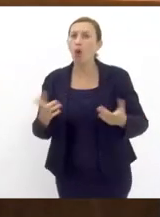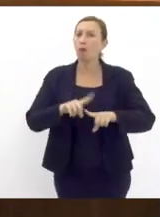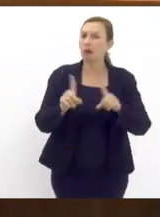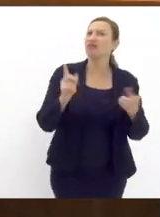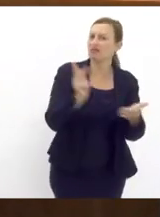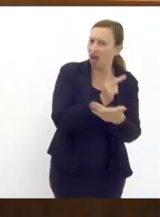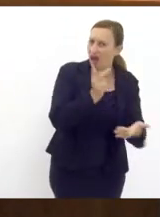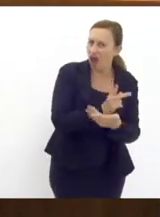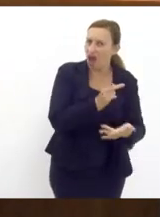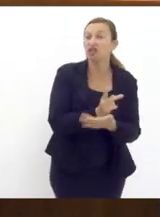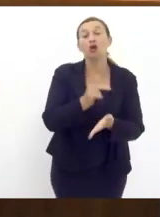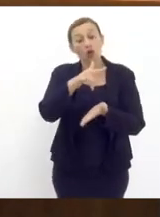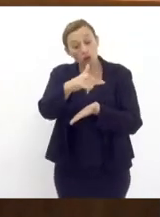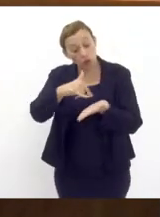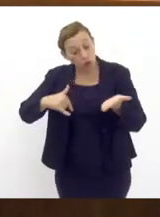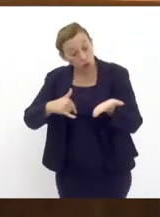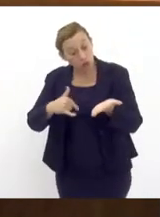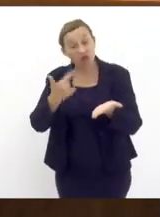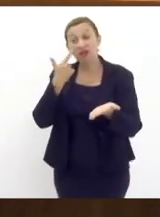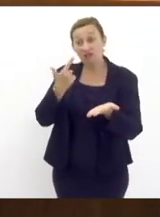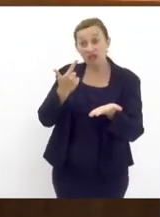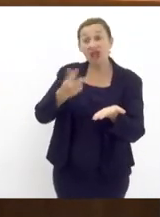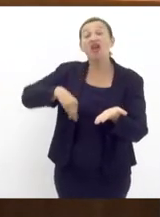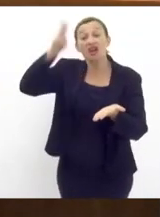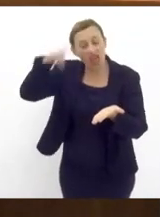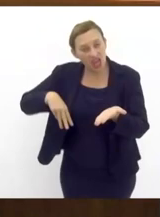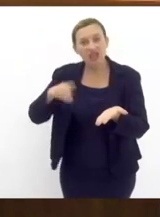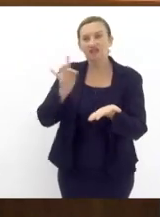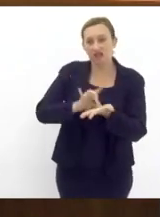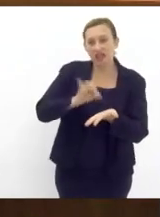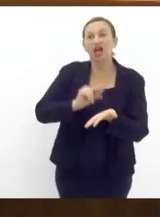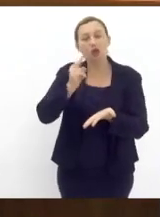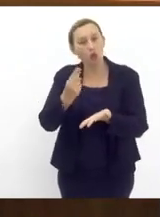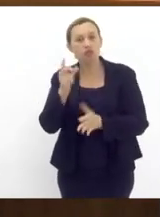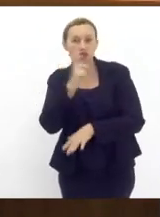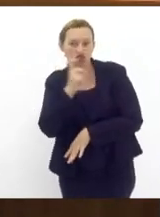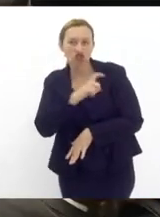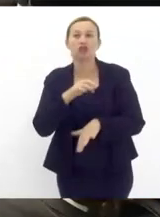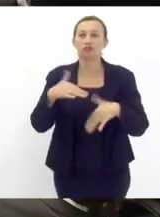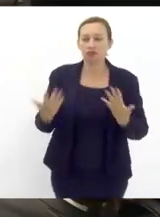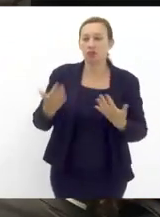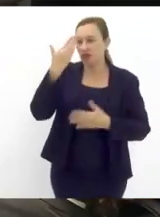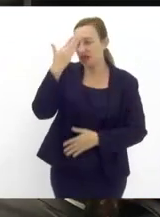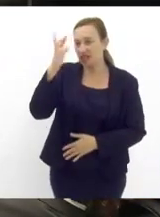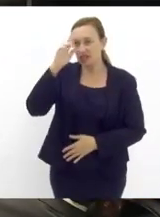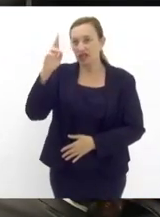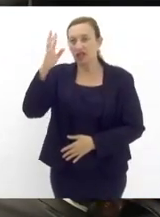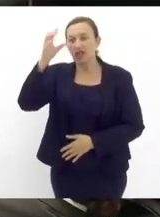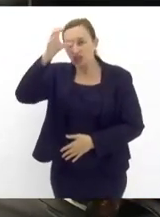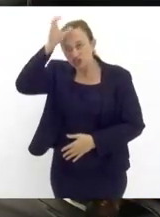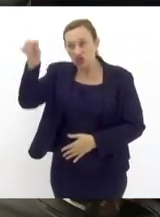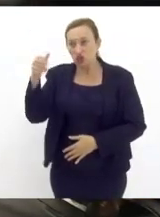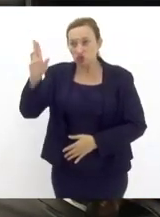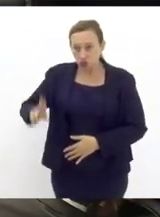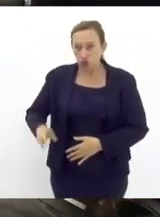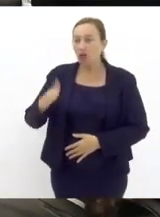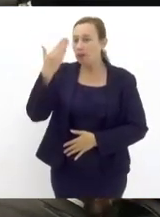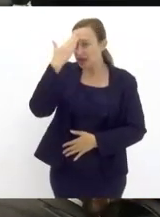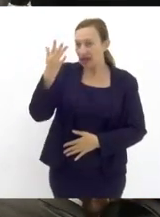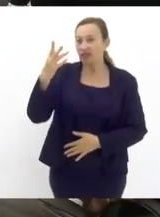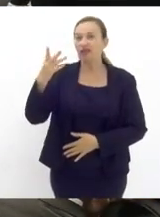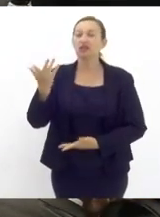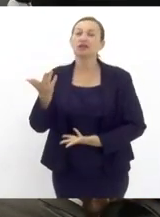servir para sabermos quem é de verdade e quem é de mentira Muito obrigado tia Ju senhora presidente